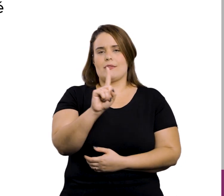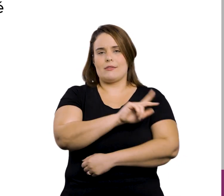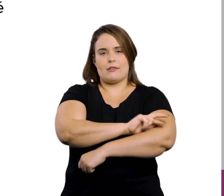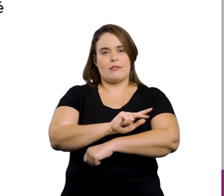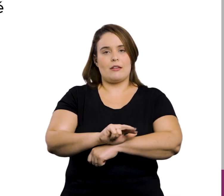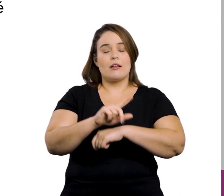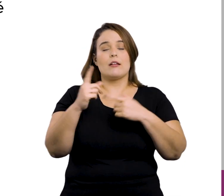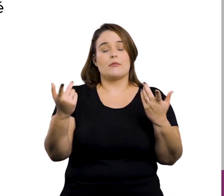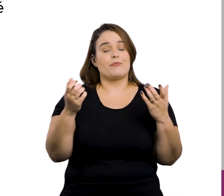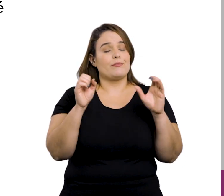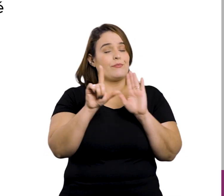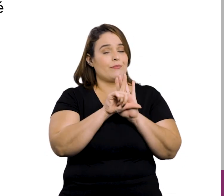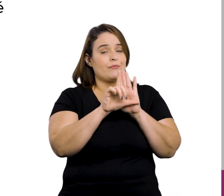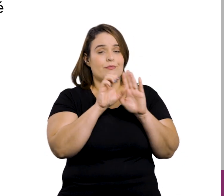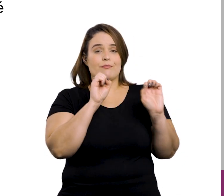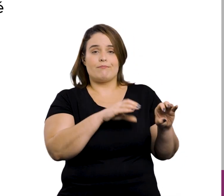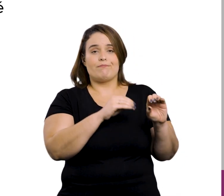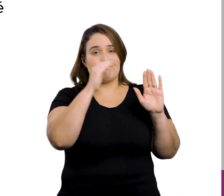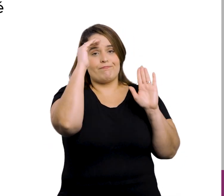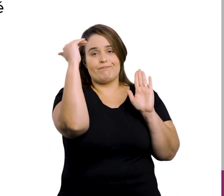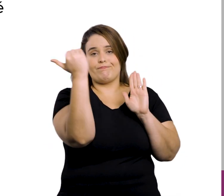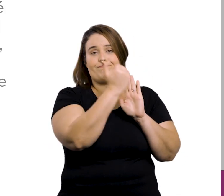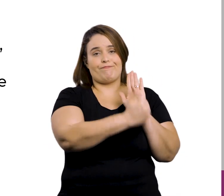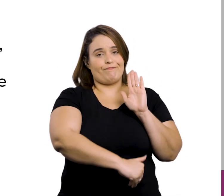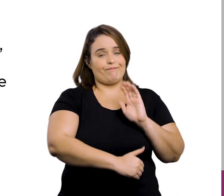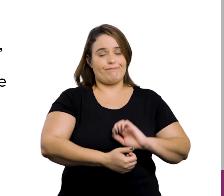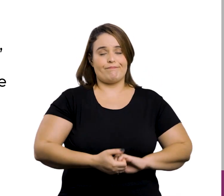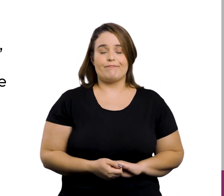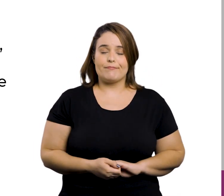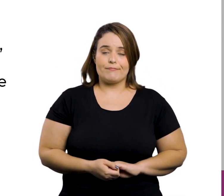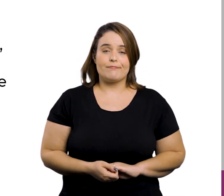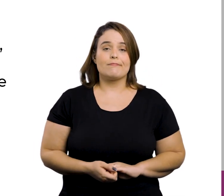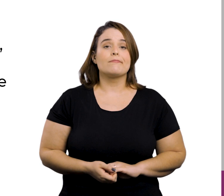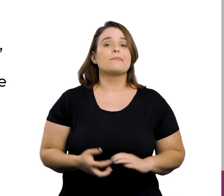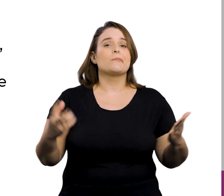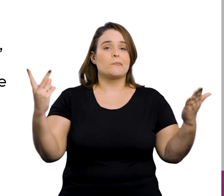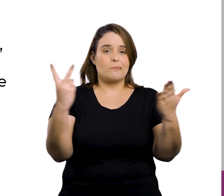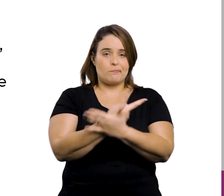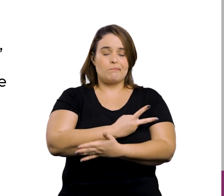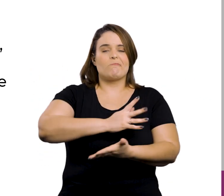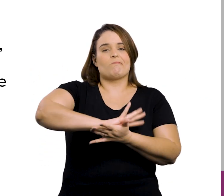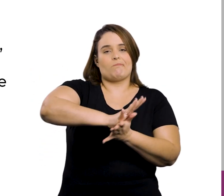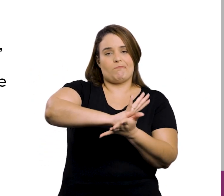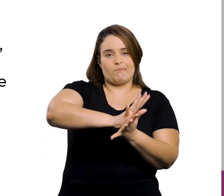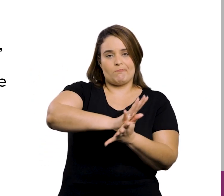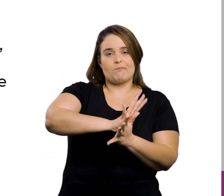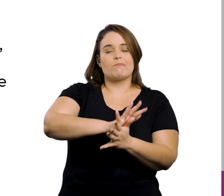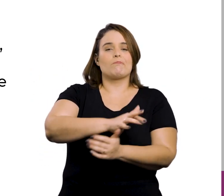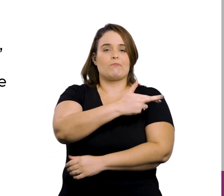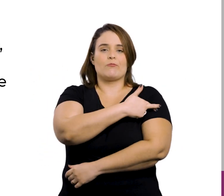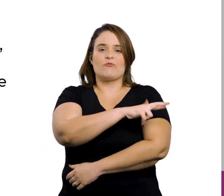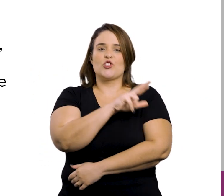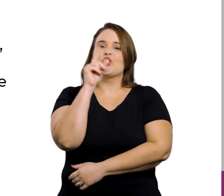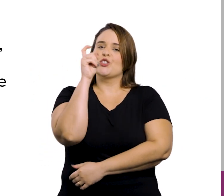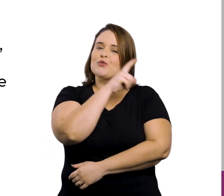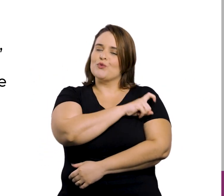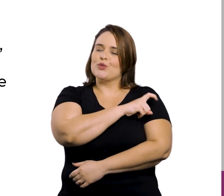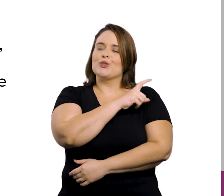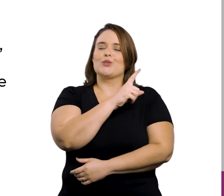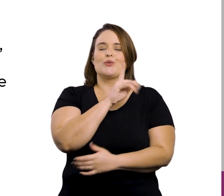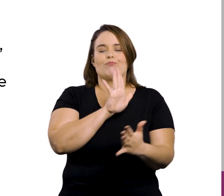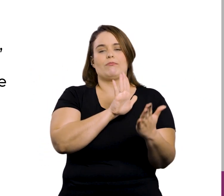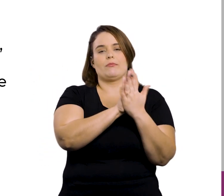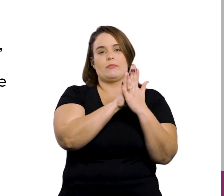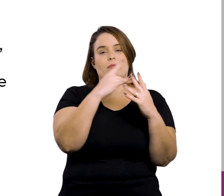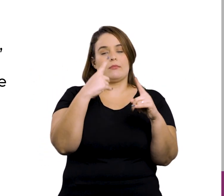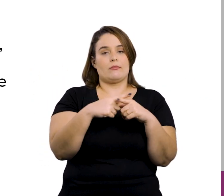a legislação educacional não é cumprida. O fenômeno do racismo religioso é difícil de combater, pois, na maioria